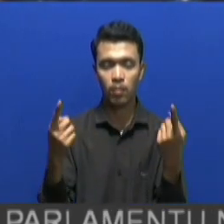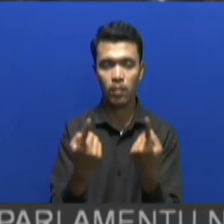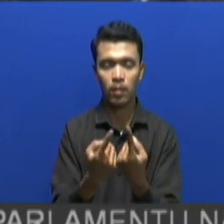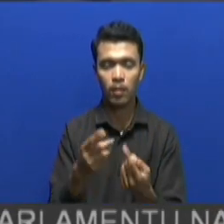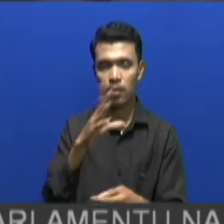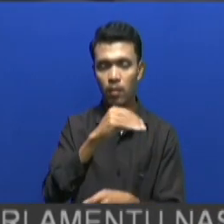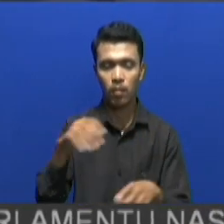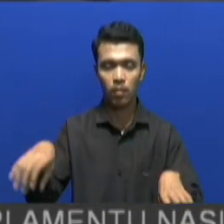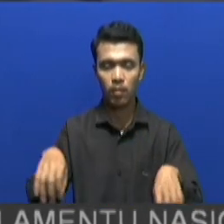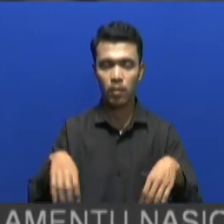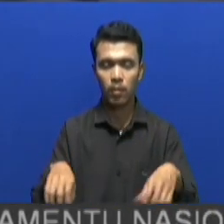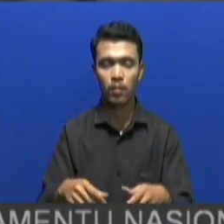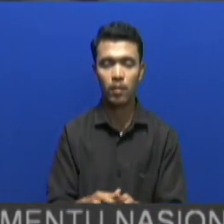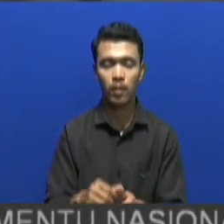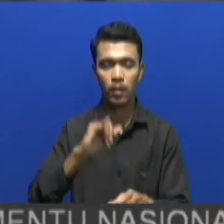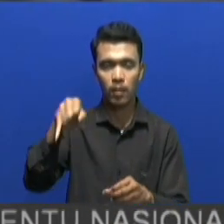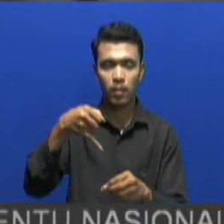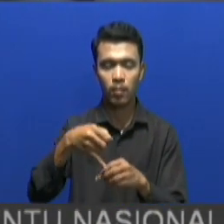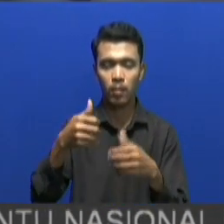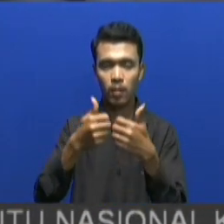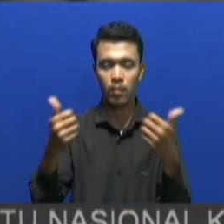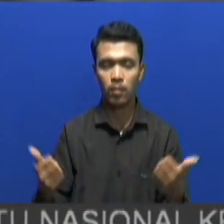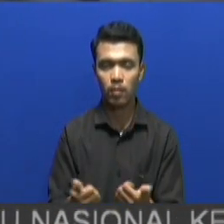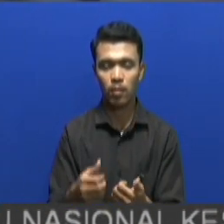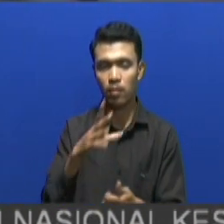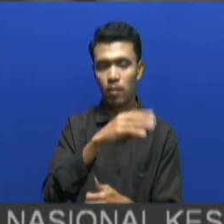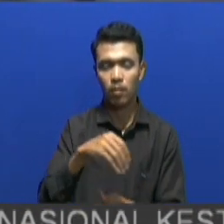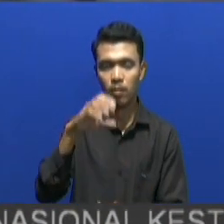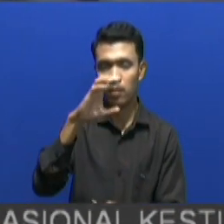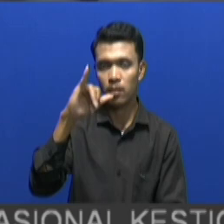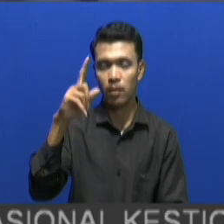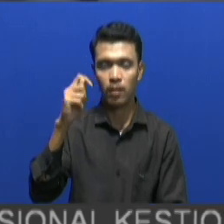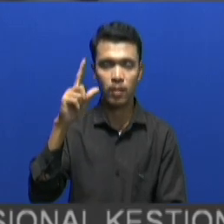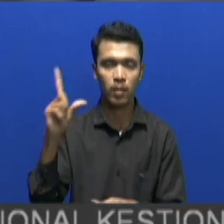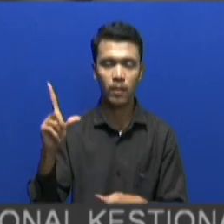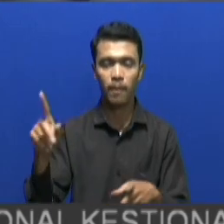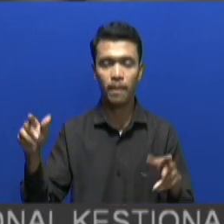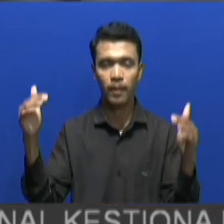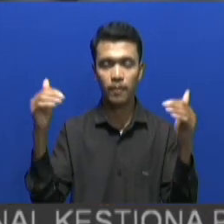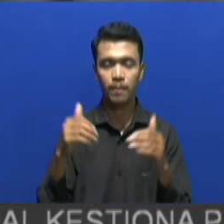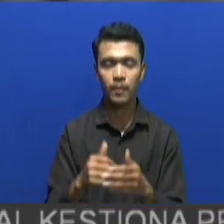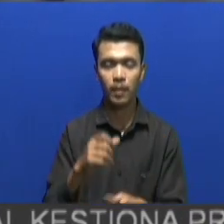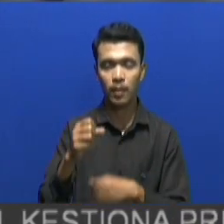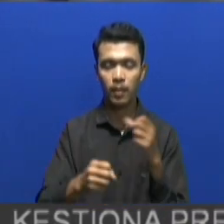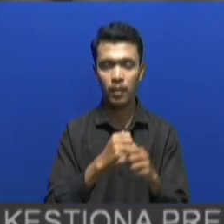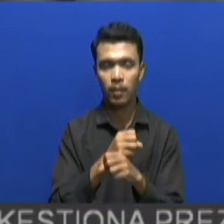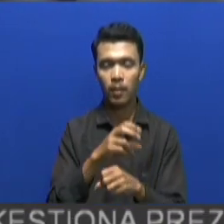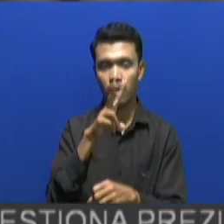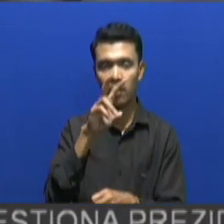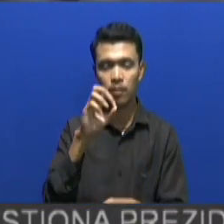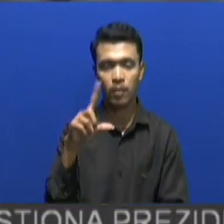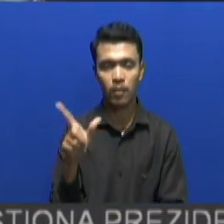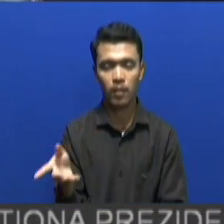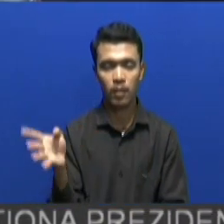no investidor, inclui associação no CCITL. Fórum Investimento Timor-Leste Tinari Hurua Ronul Racing